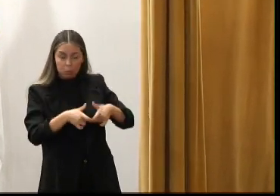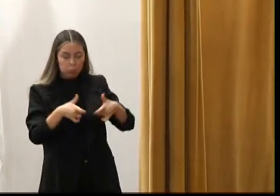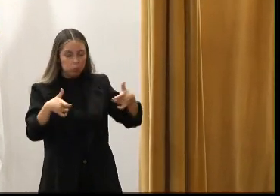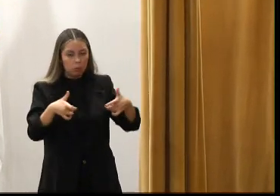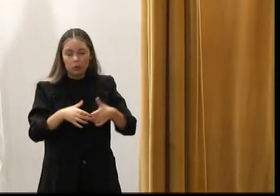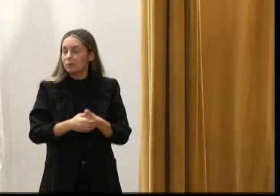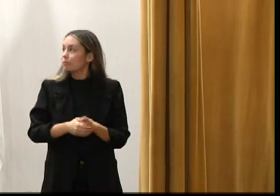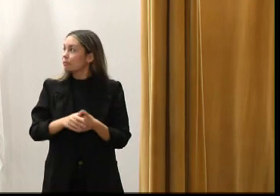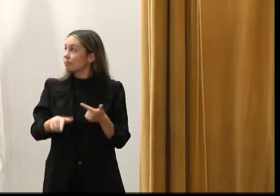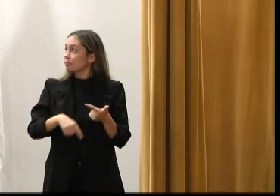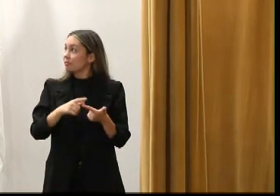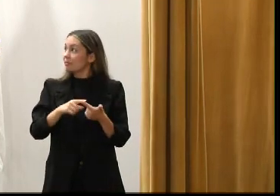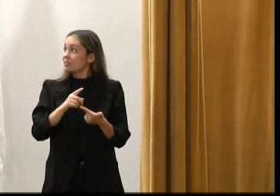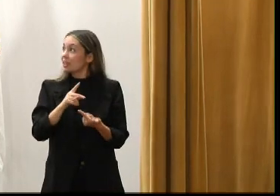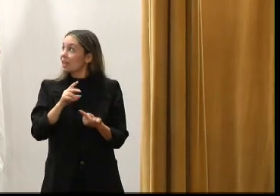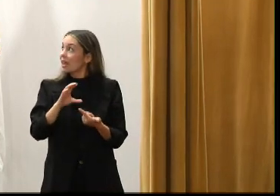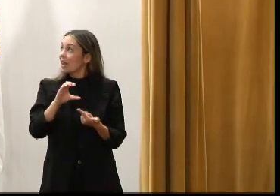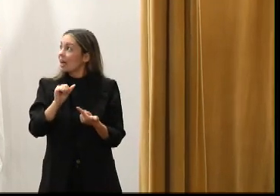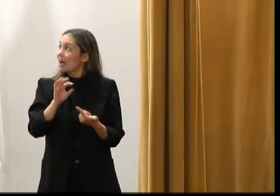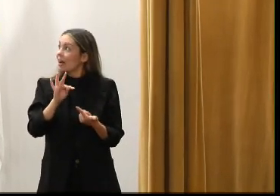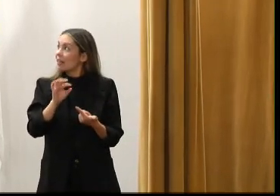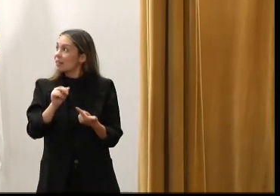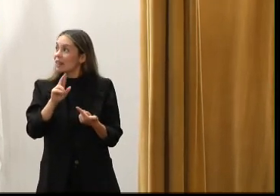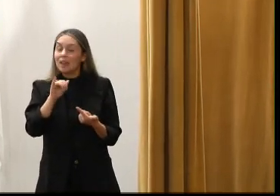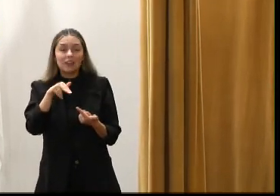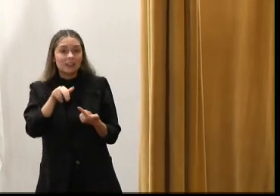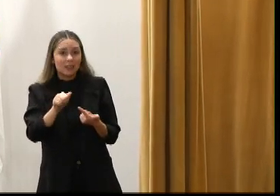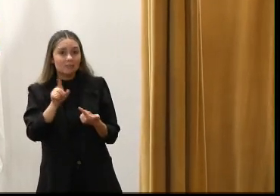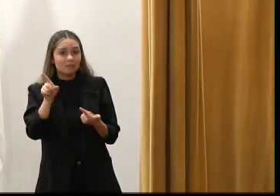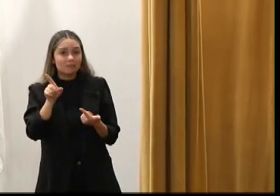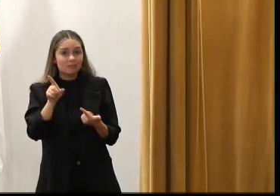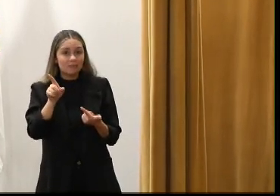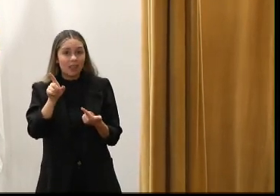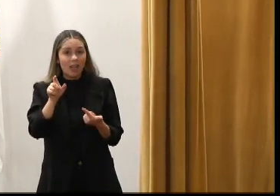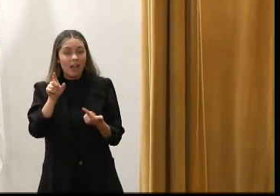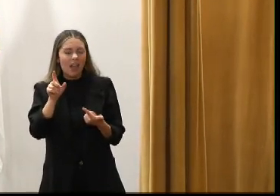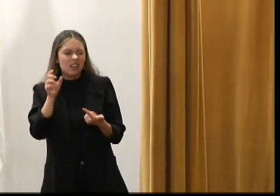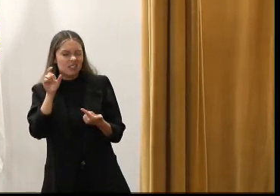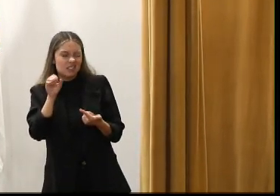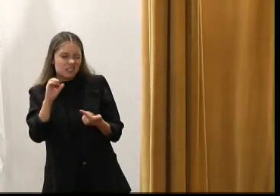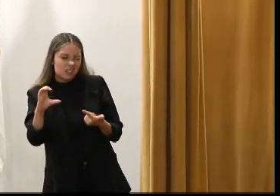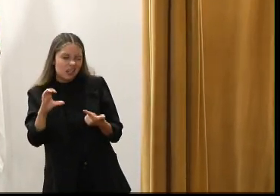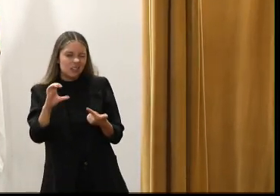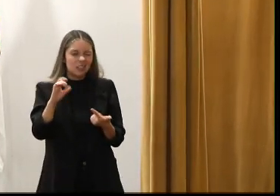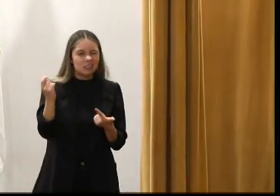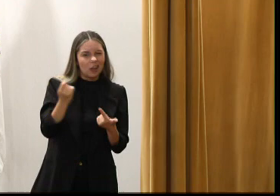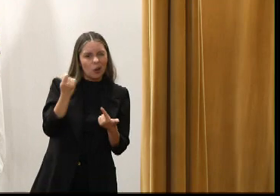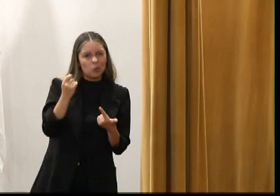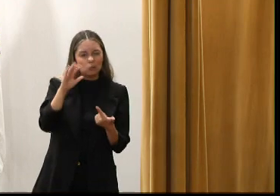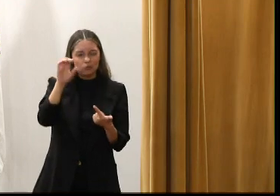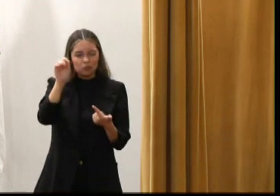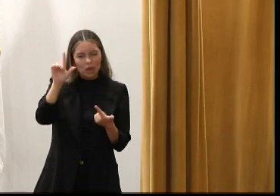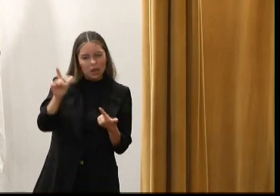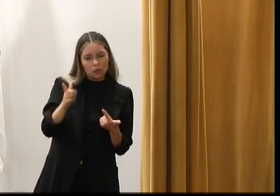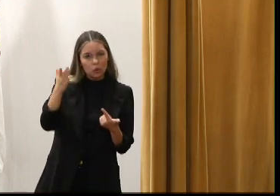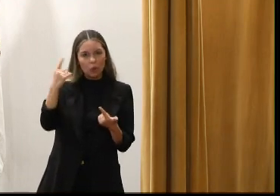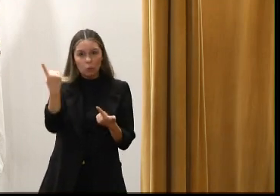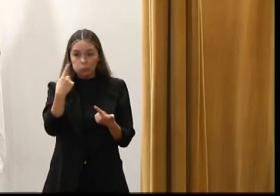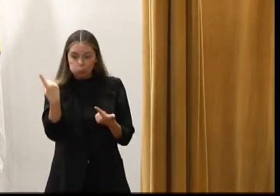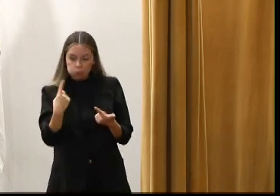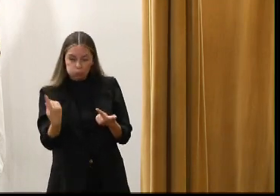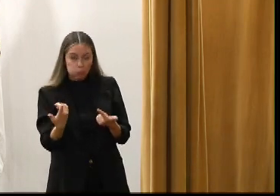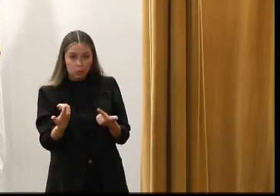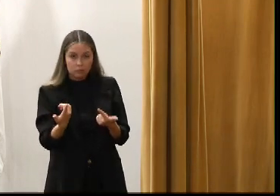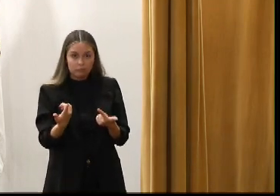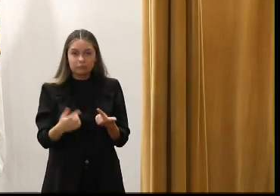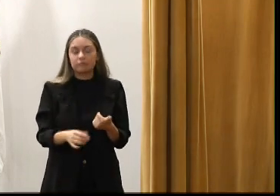Furacão Catarina, 2004, aqui no litoral do Rio Grande do Sul, Santa Catarina, não temos registro de furacão aqui na